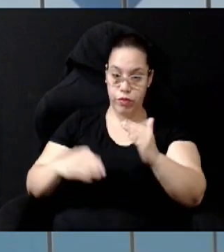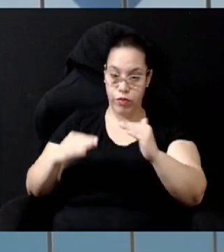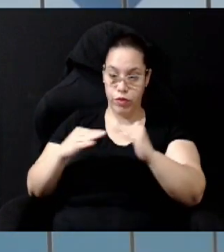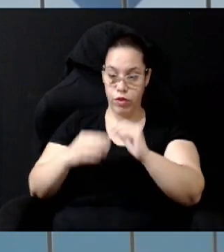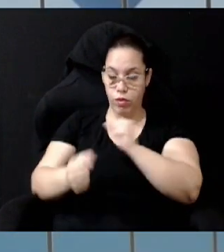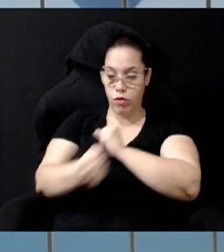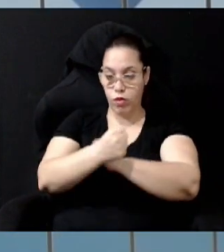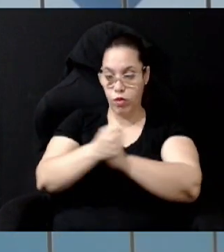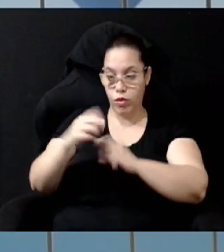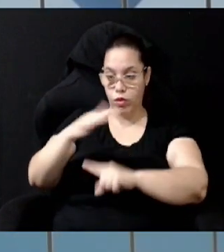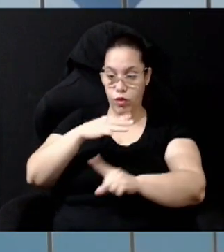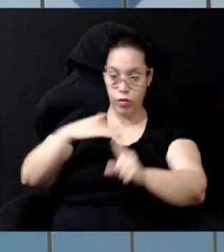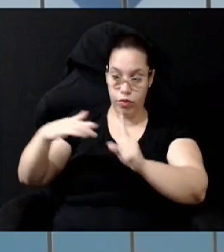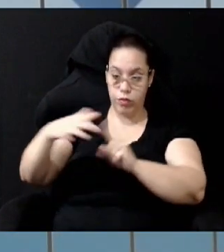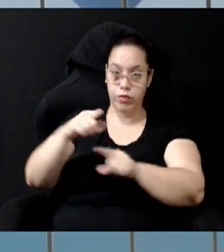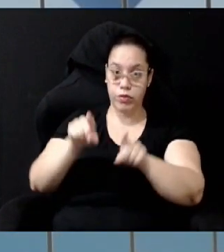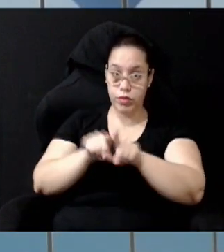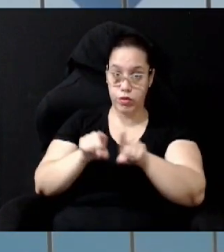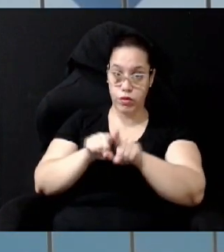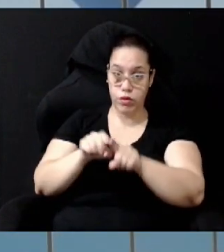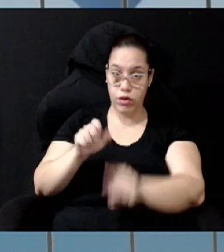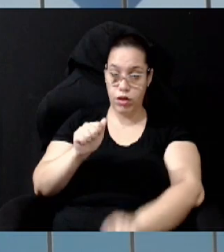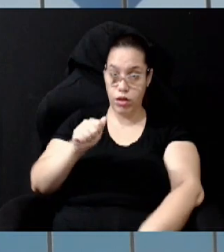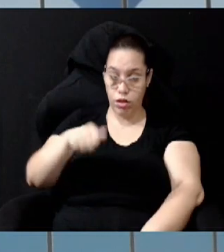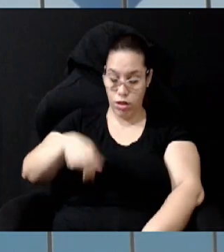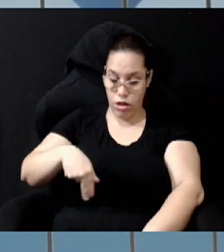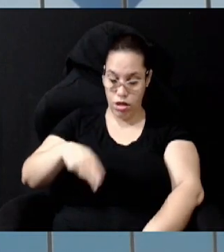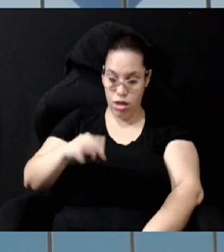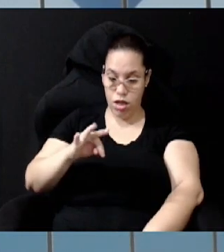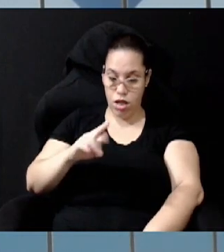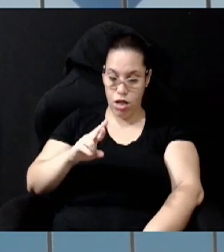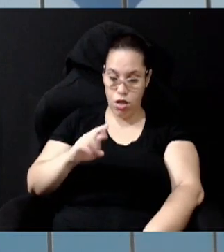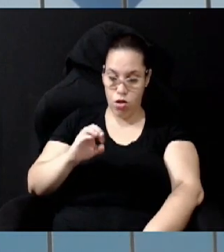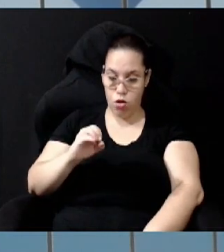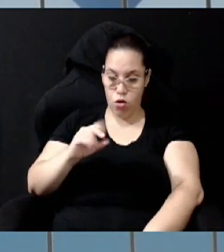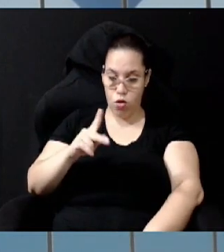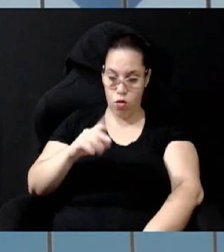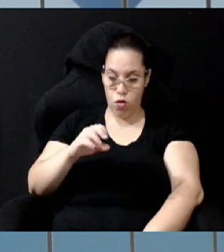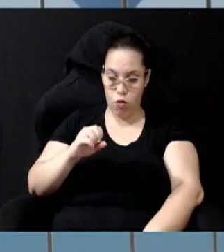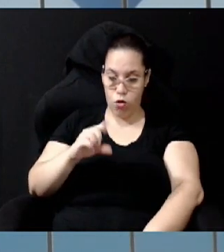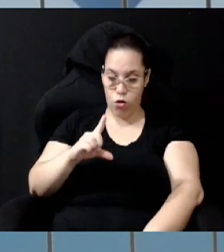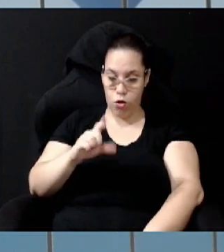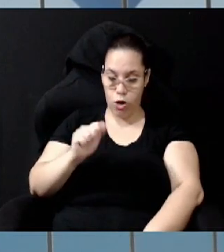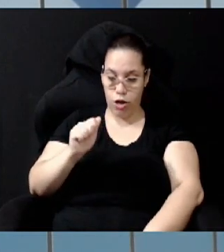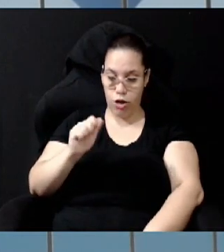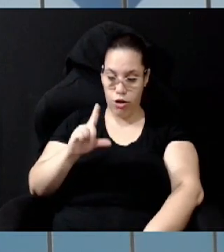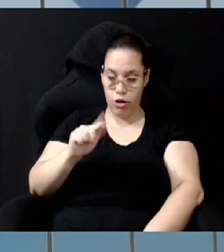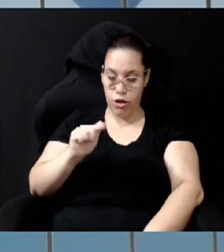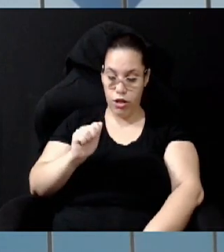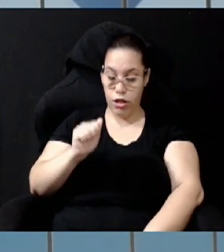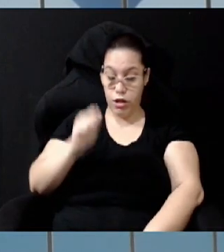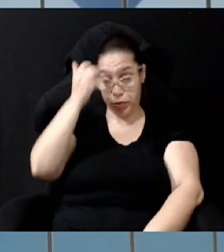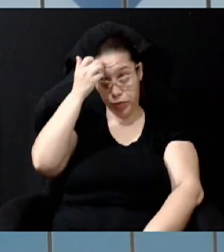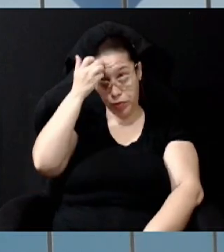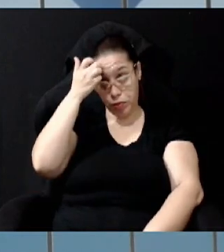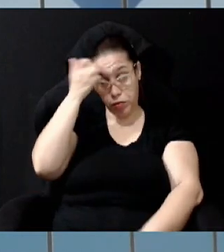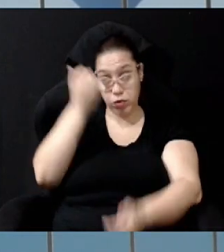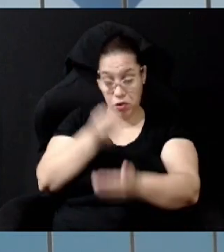formada também, eu sou antropóloga de formação, além de advogada. Então, eu acho que talvez tenha começado